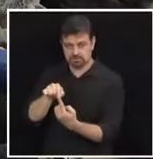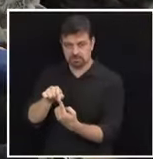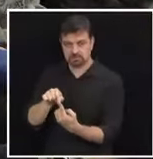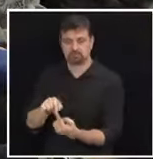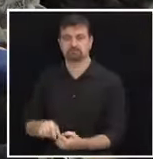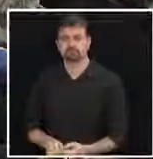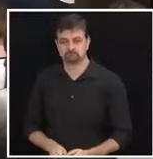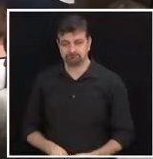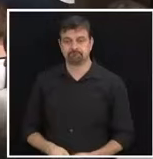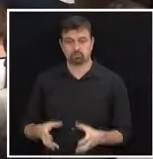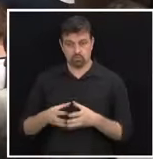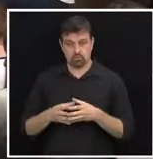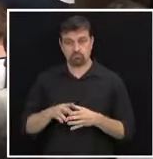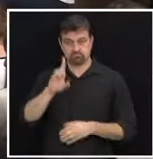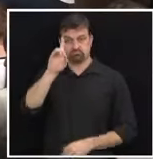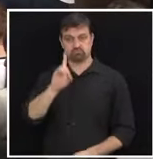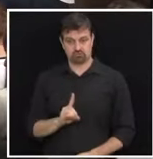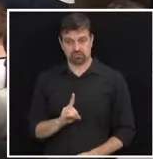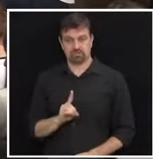sua direção.